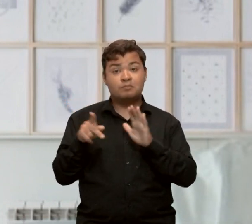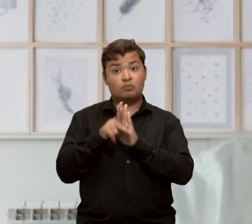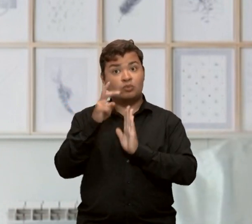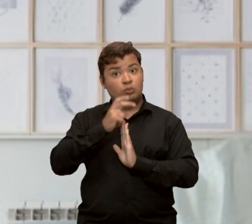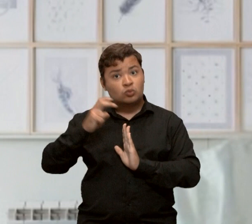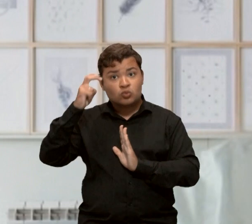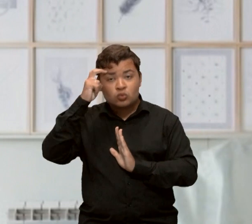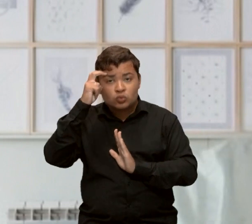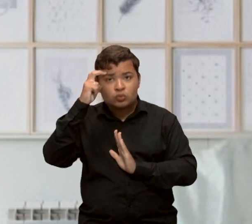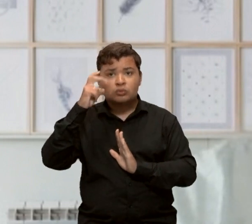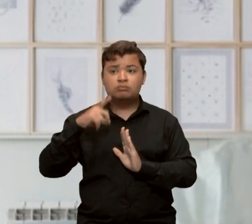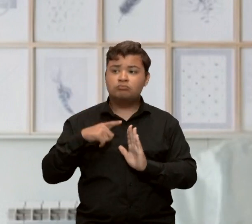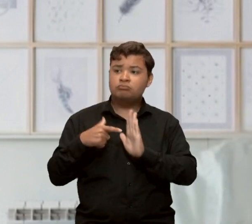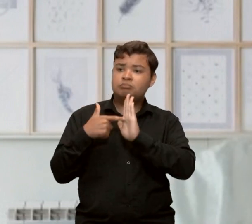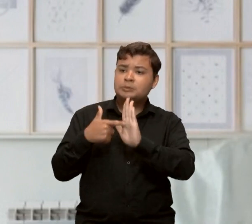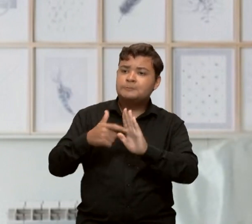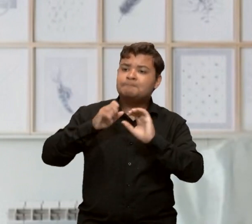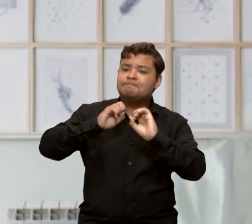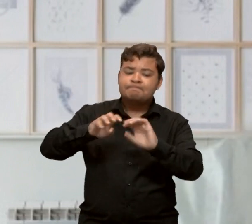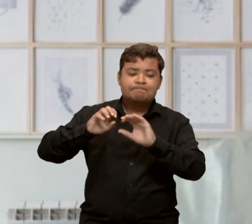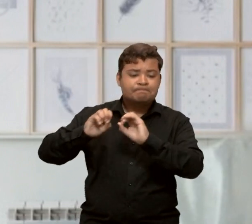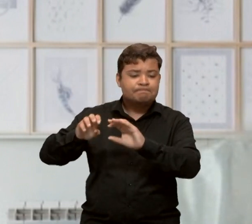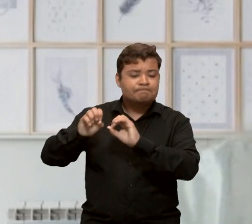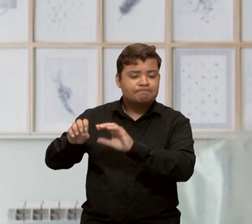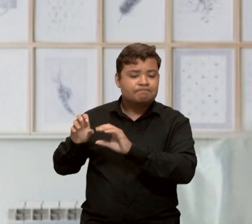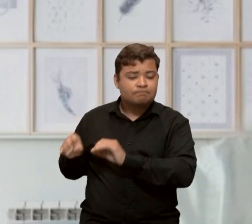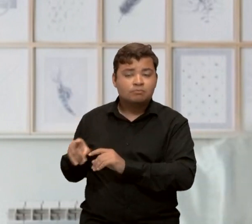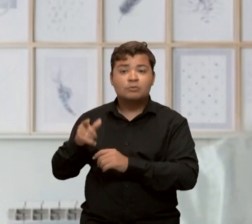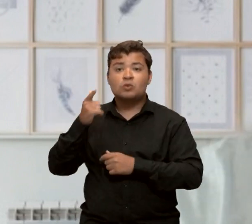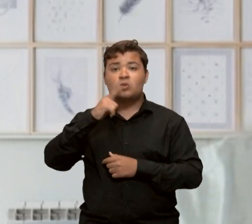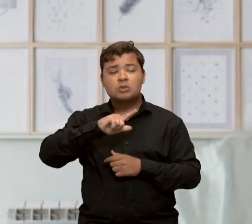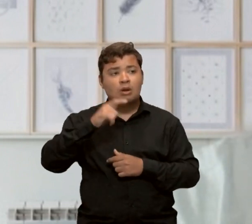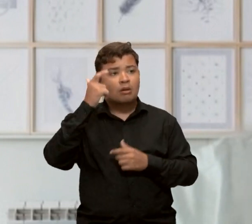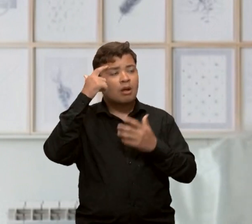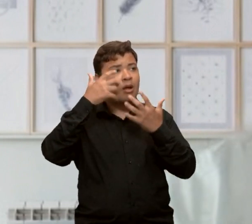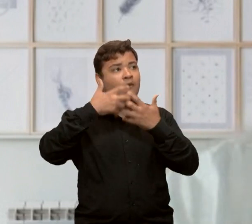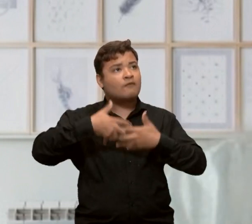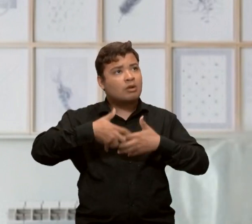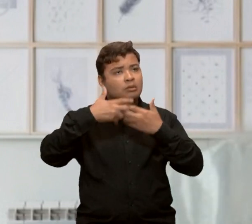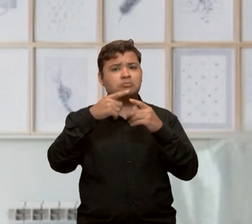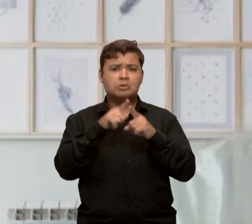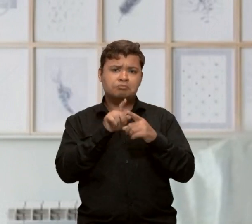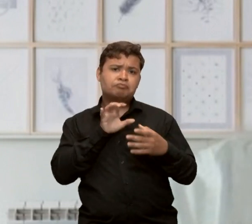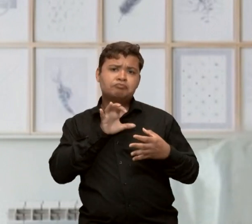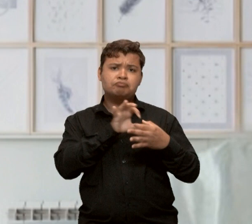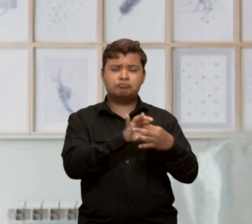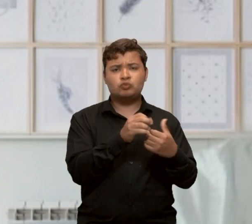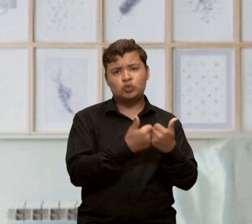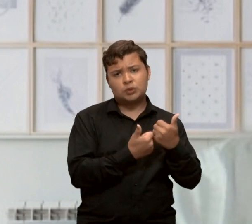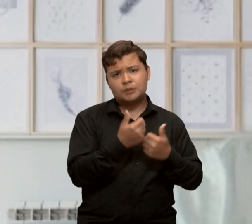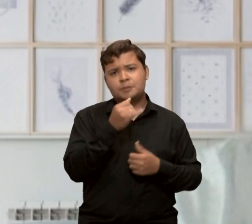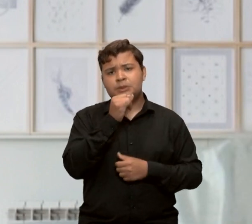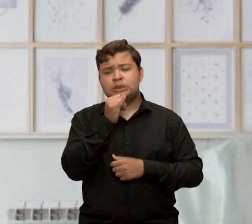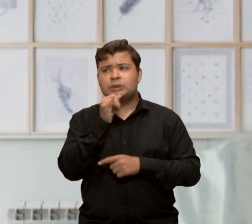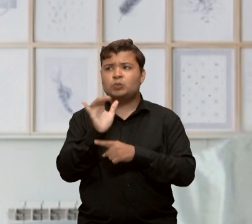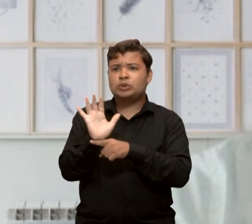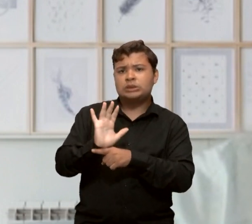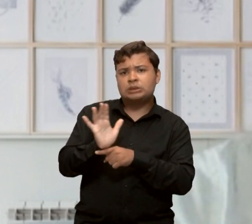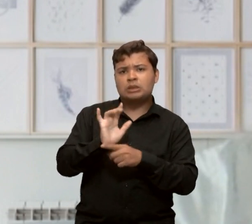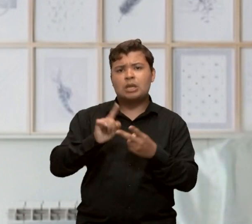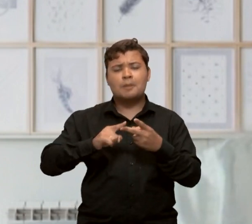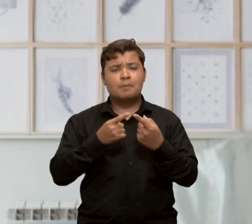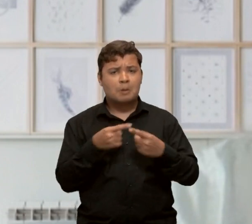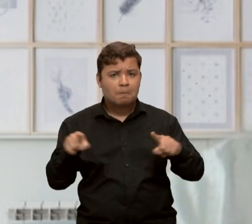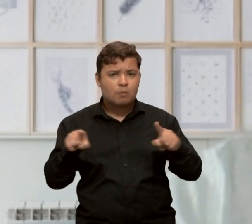outras linguagens que permitem a reflexão e a apropriação do futebol. Então, cinema, música,